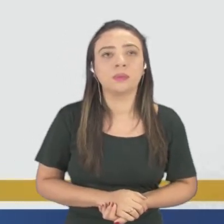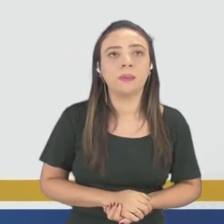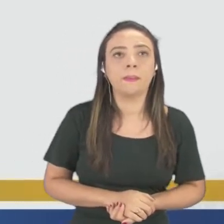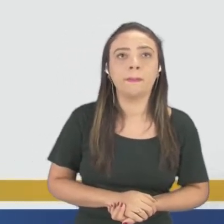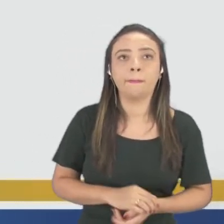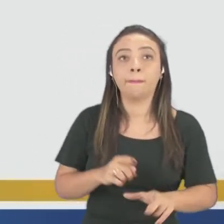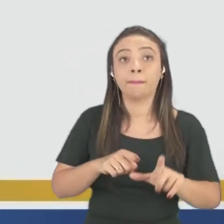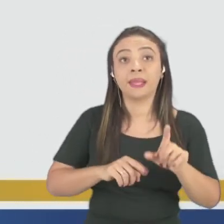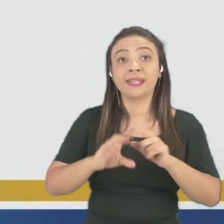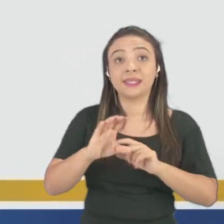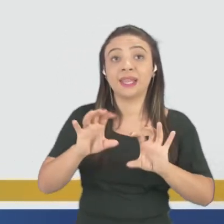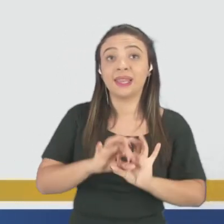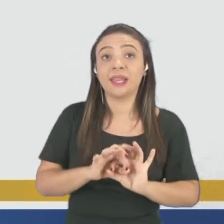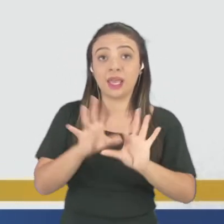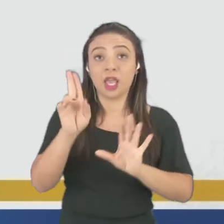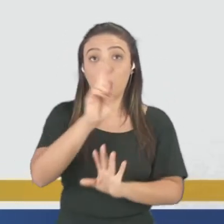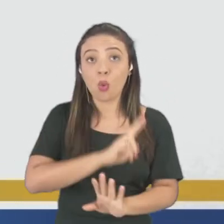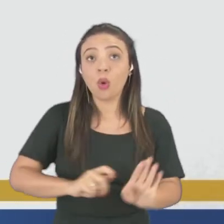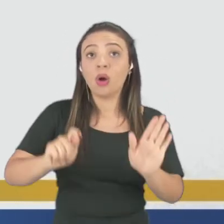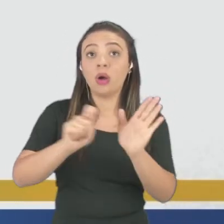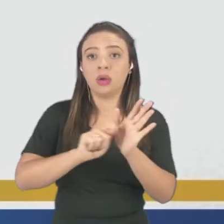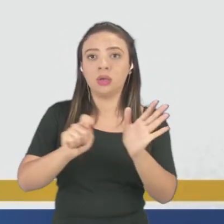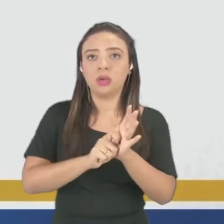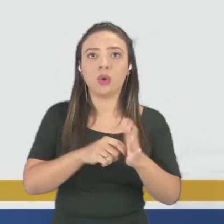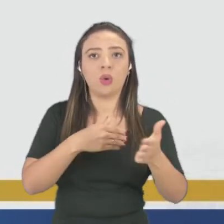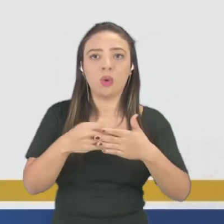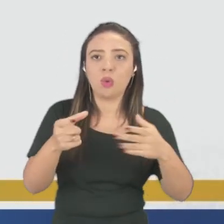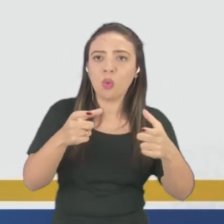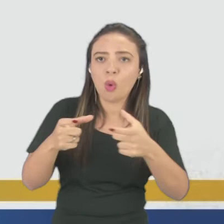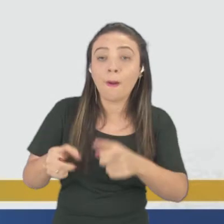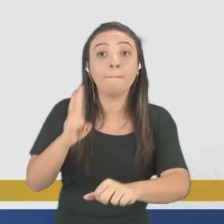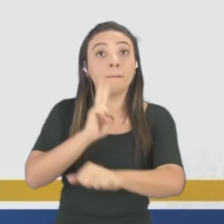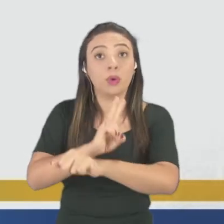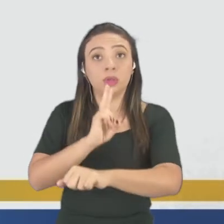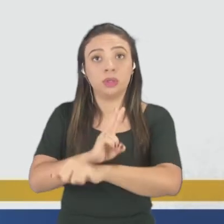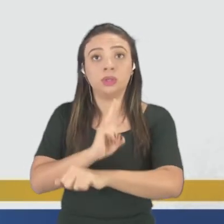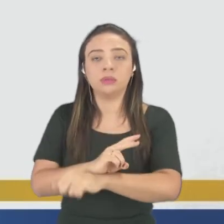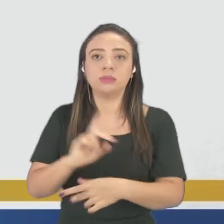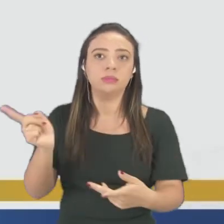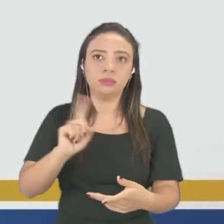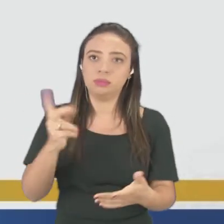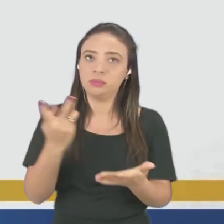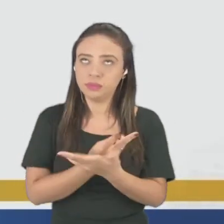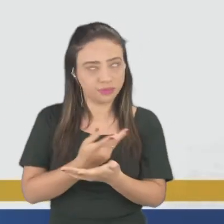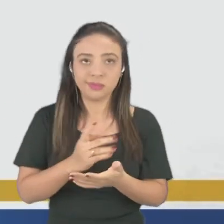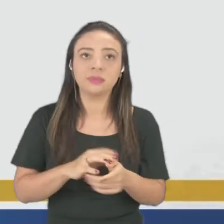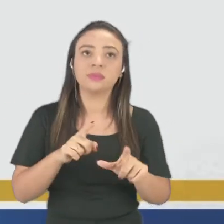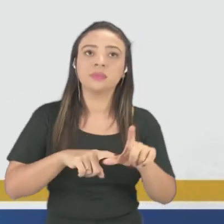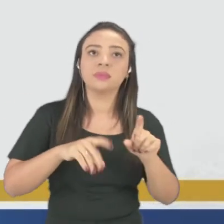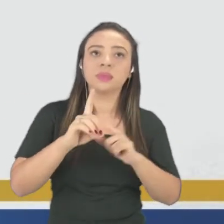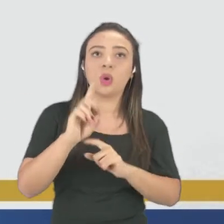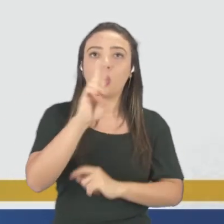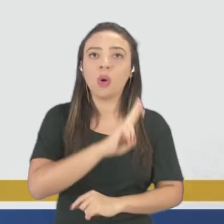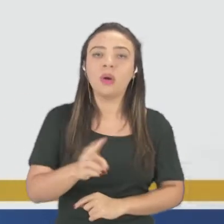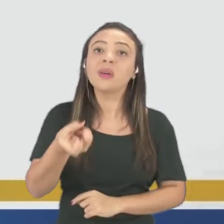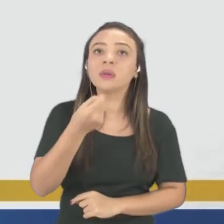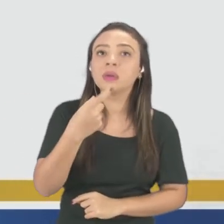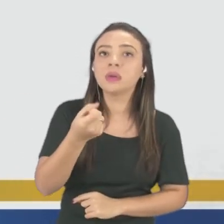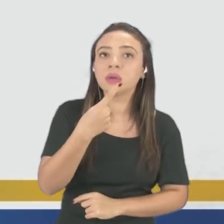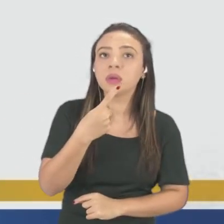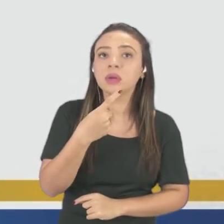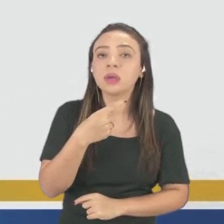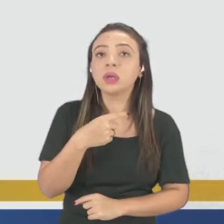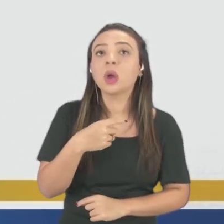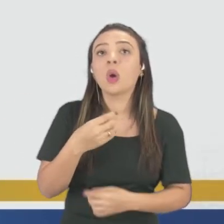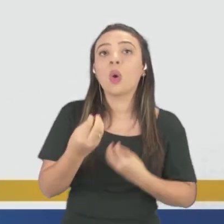pode ser assim permitir que utilizem as drogas em local seguro de forma alguma né gente é utilizar medicamentos que atuam